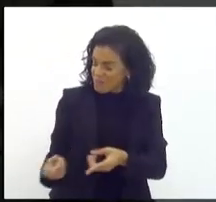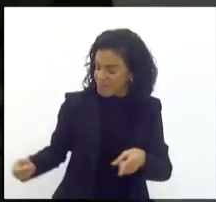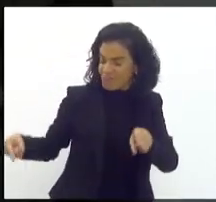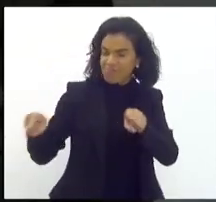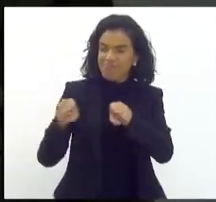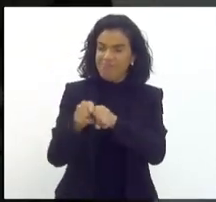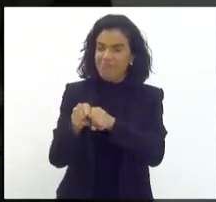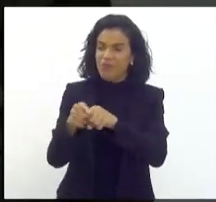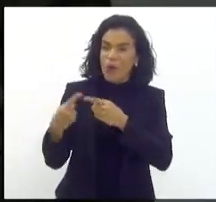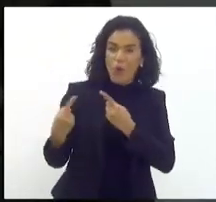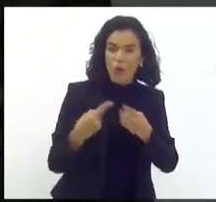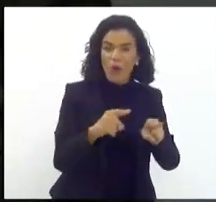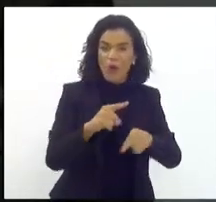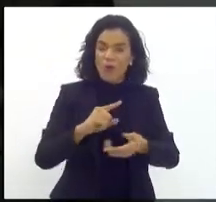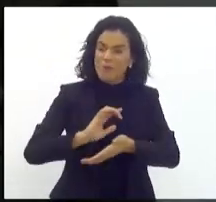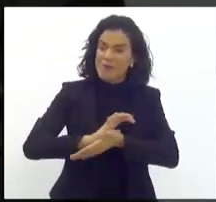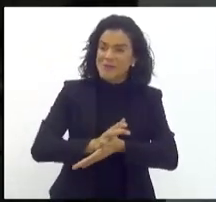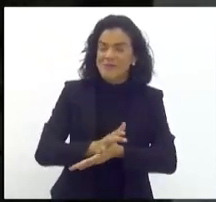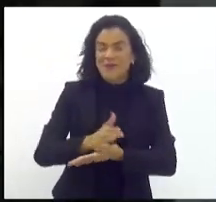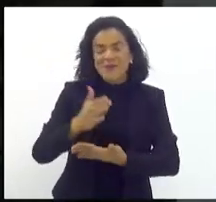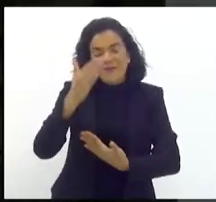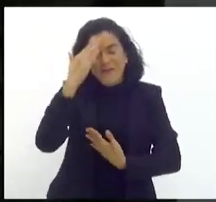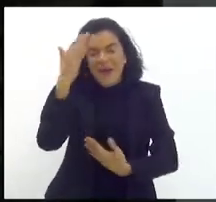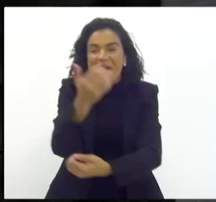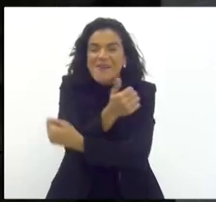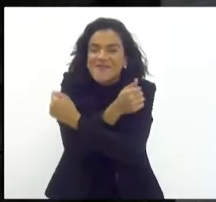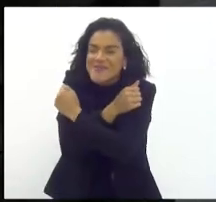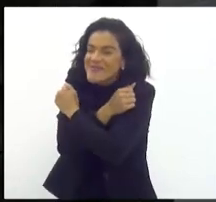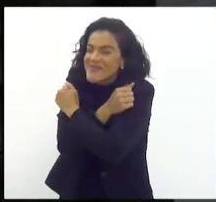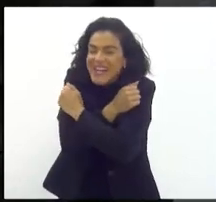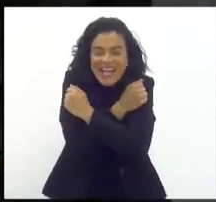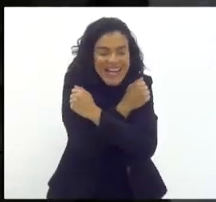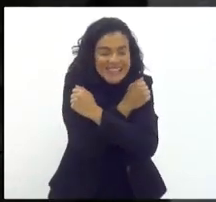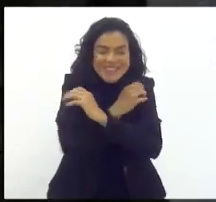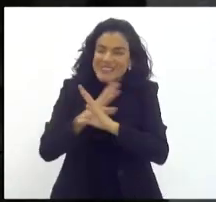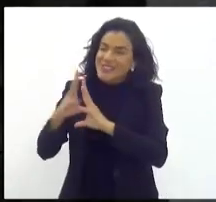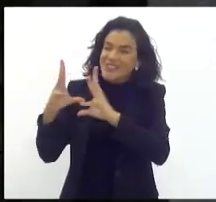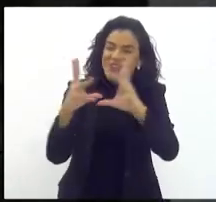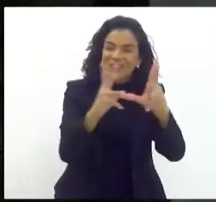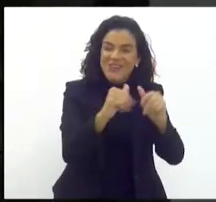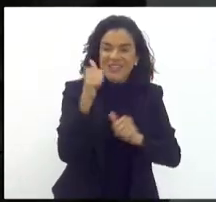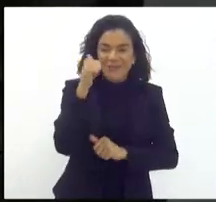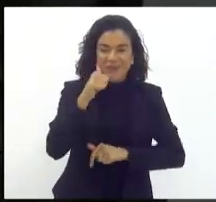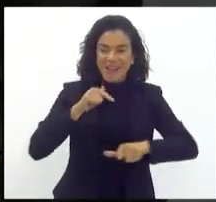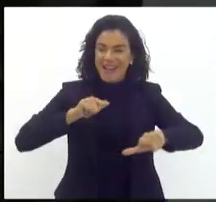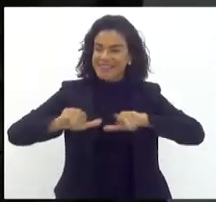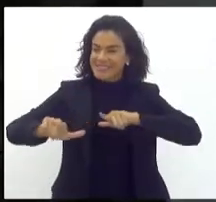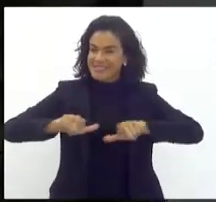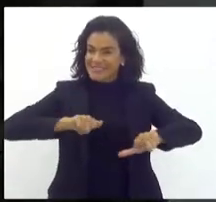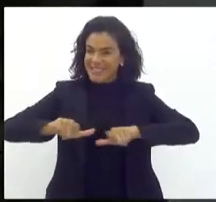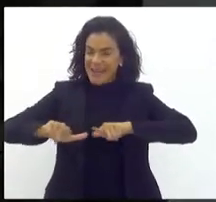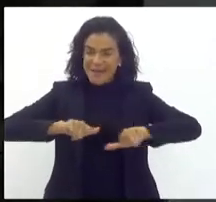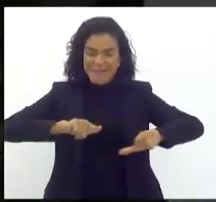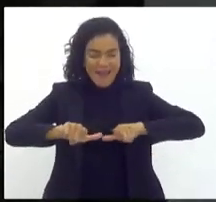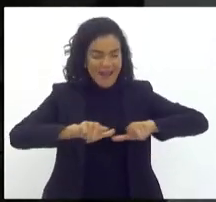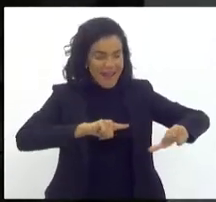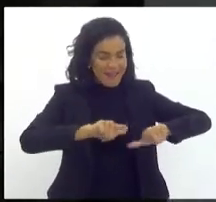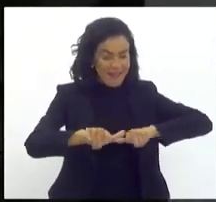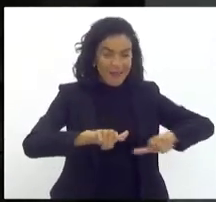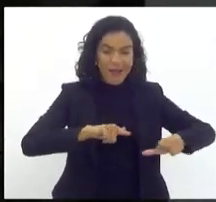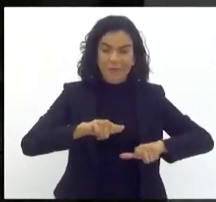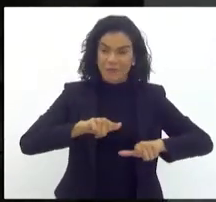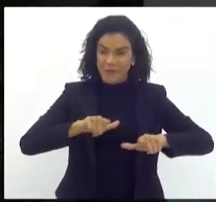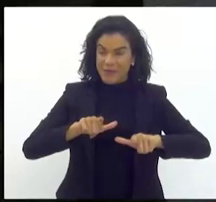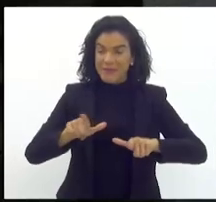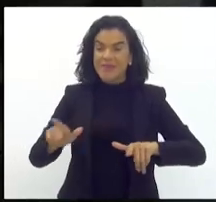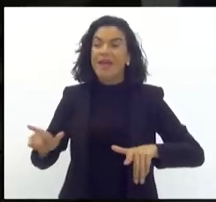contra o preconceito por isso Receba um abraço das mulheres trabalhistas que nós temos dentre nós